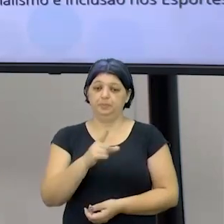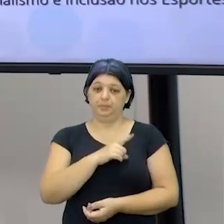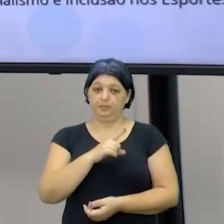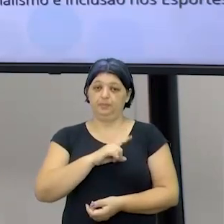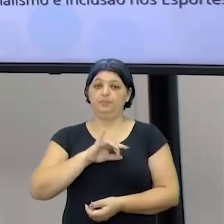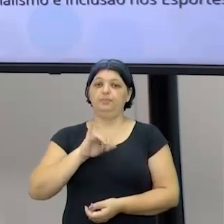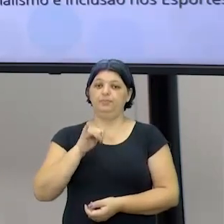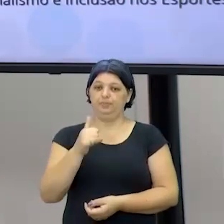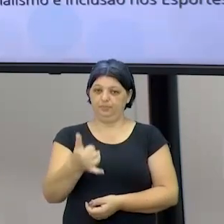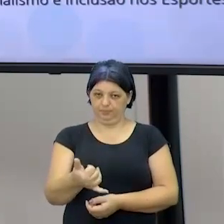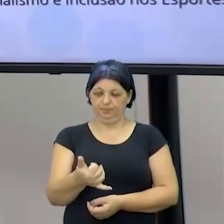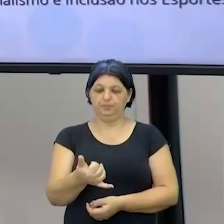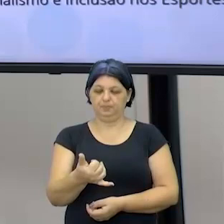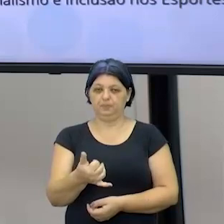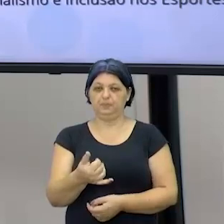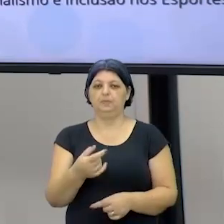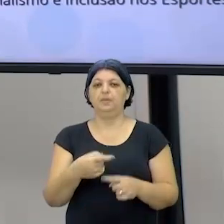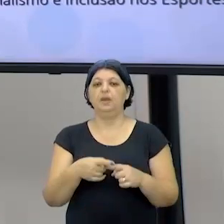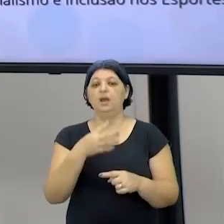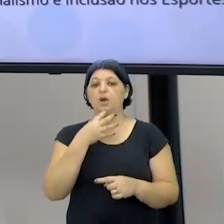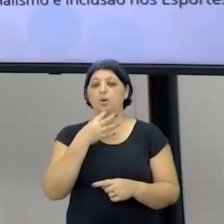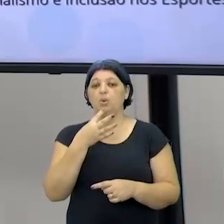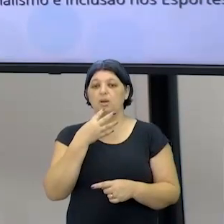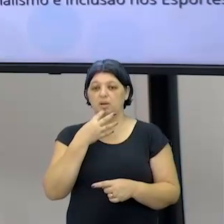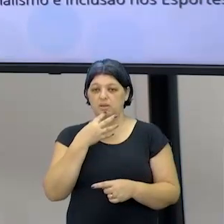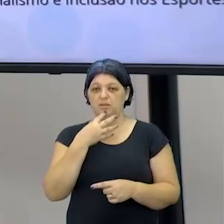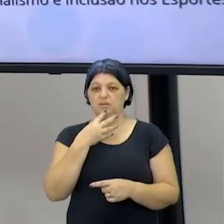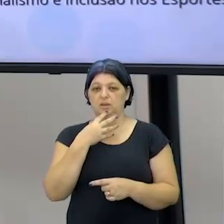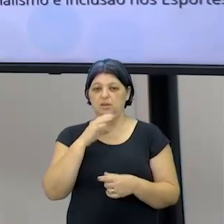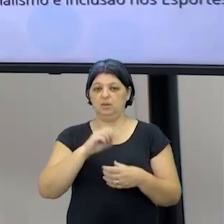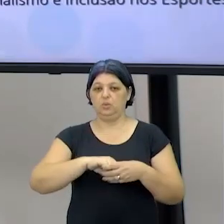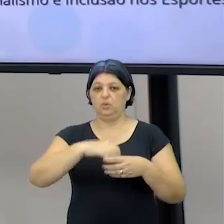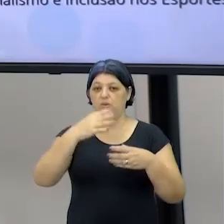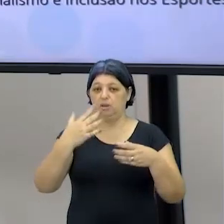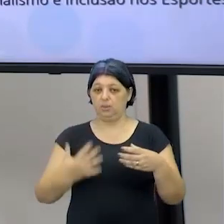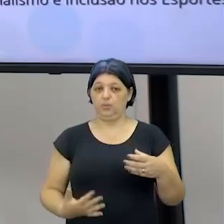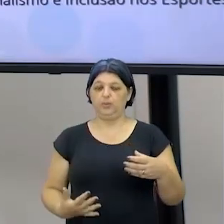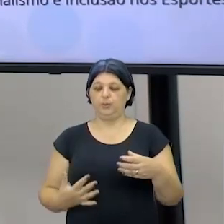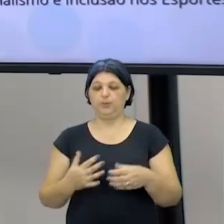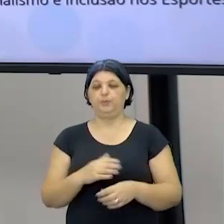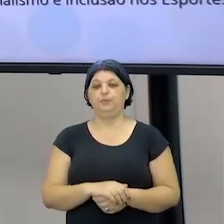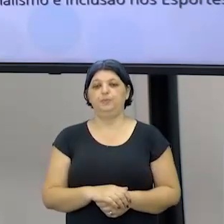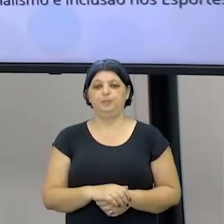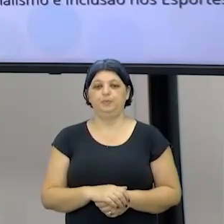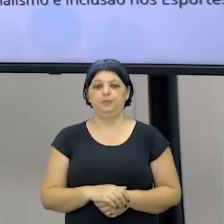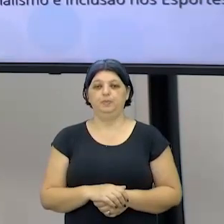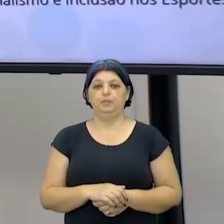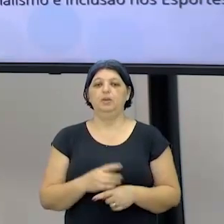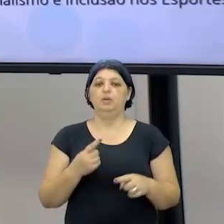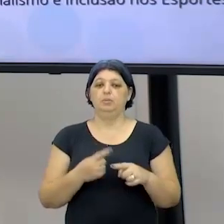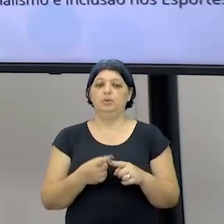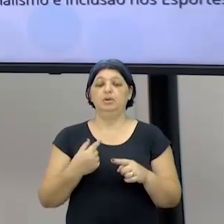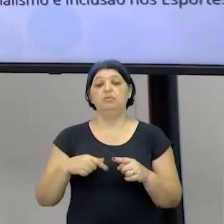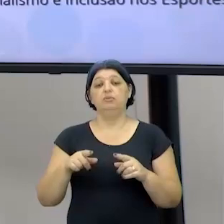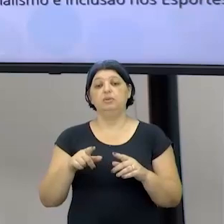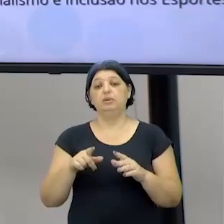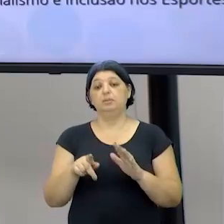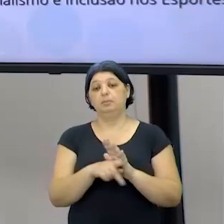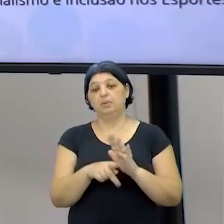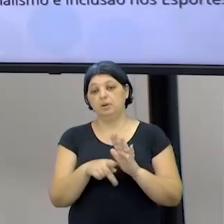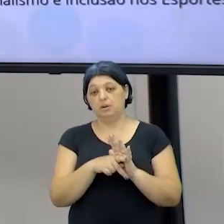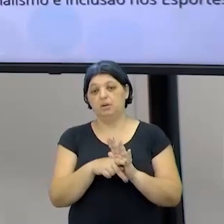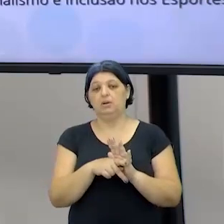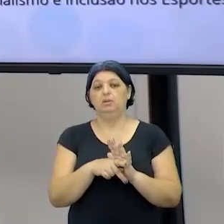a oportunidade de conhecer o aprofundamento, não é? Porque eu fiz um sobrevoo sobre